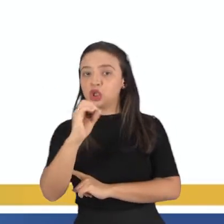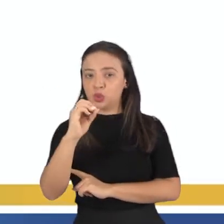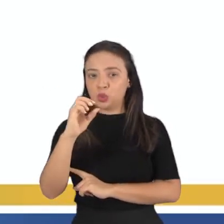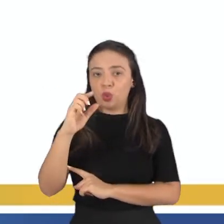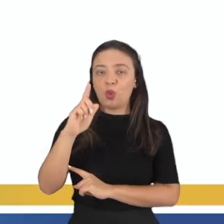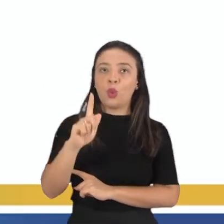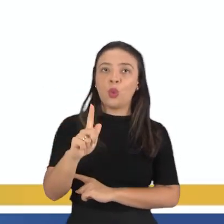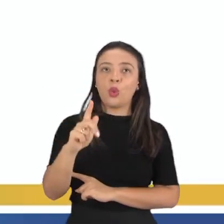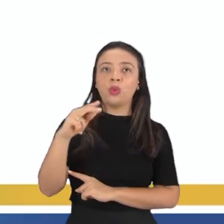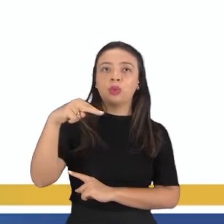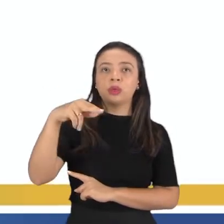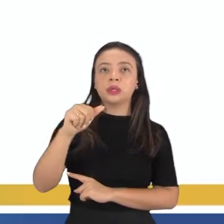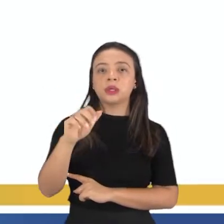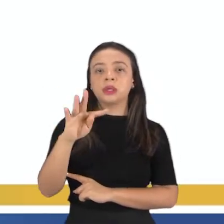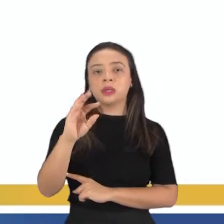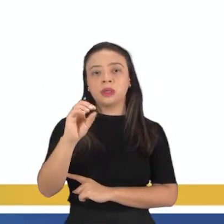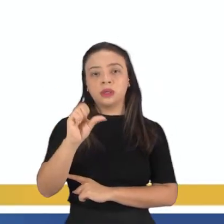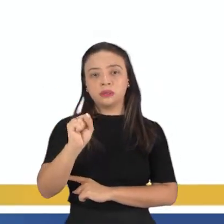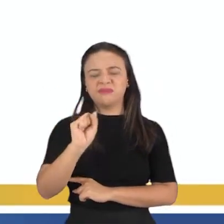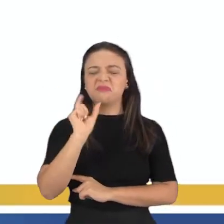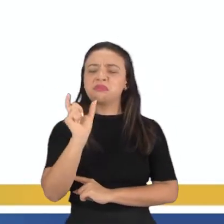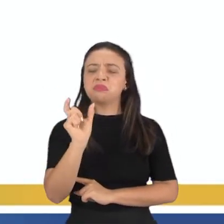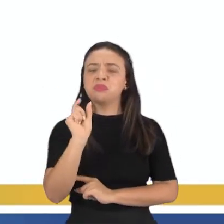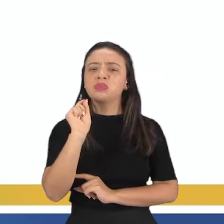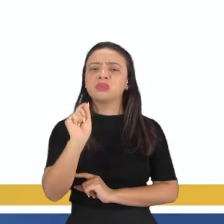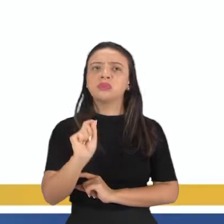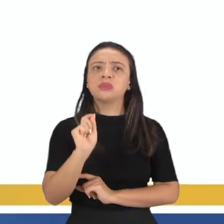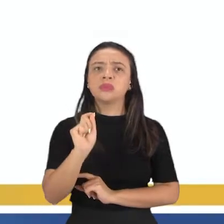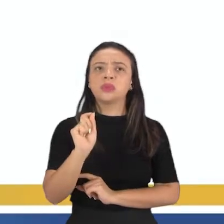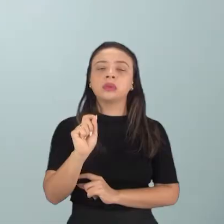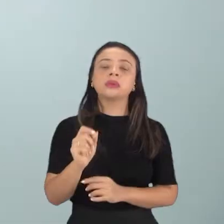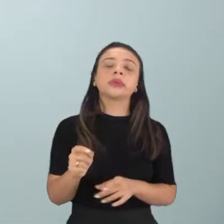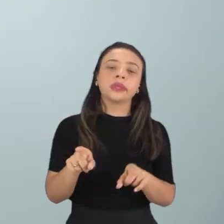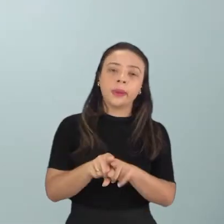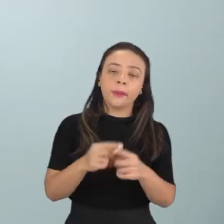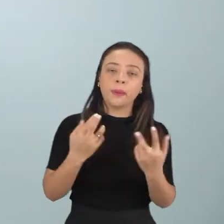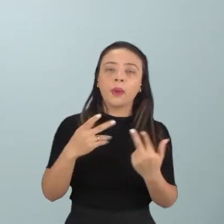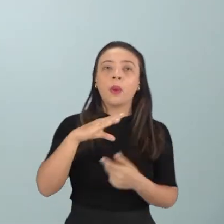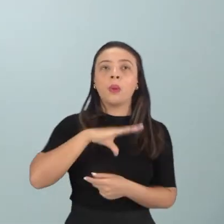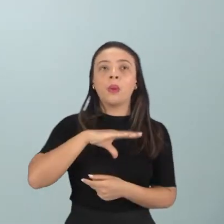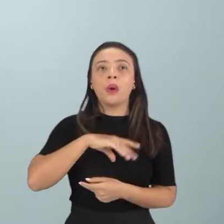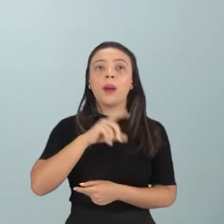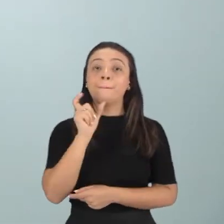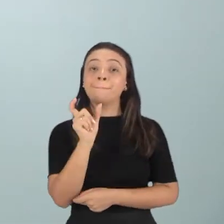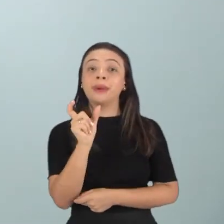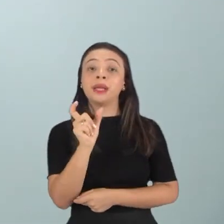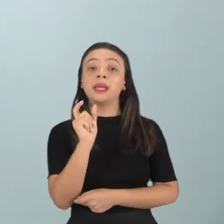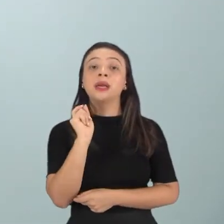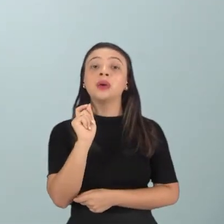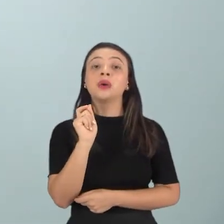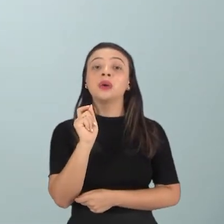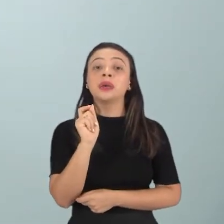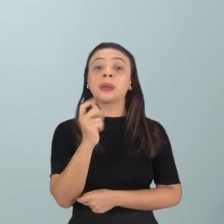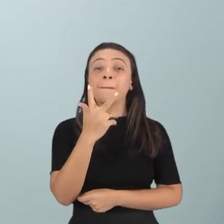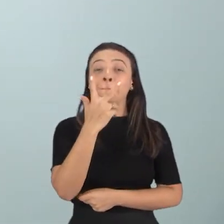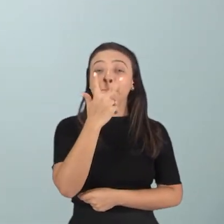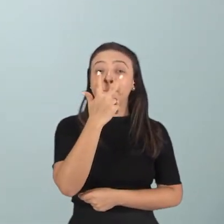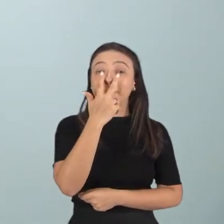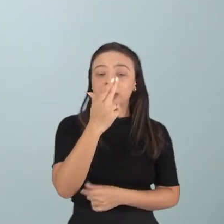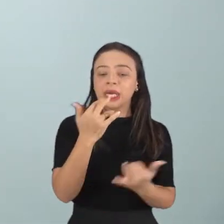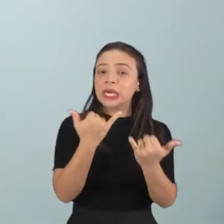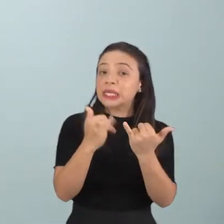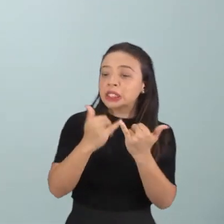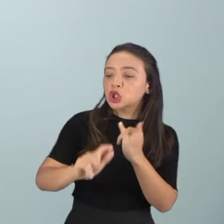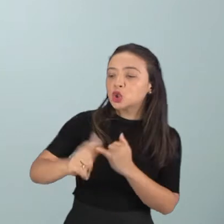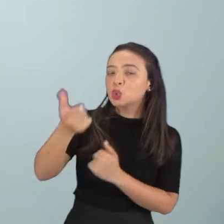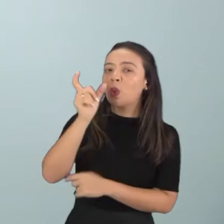Quem são os cognatos ou palavras cognatas assim como no português as palavras cognatas são aquelas que se parecem com